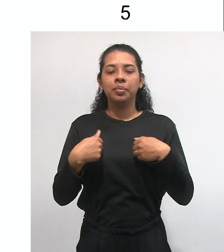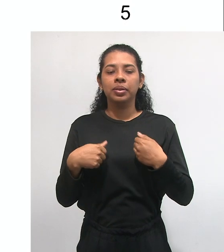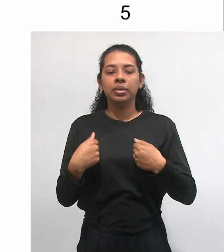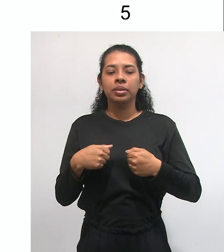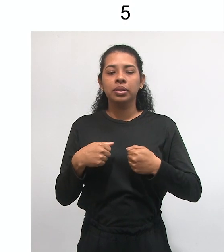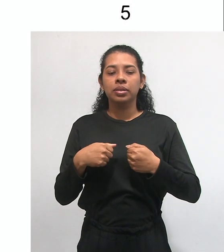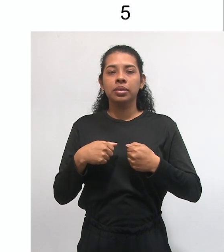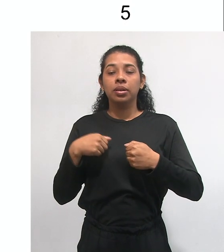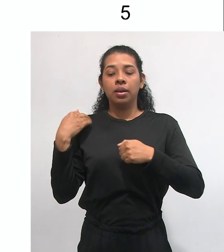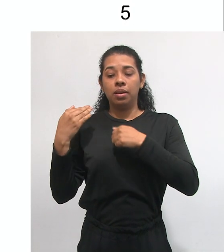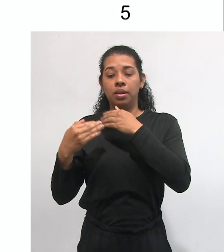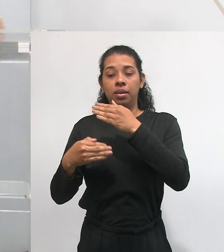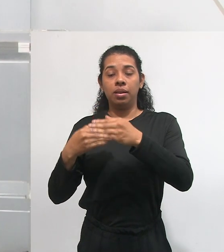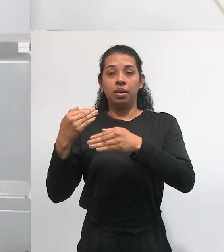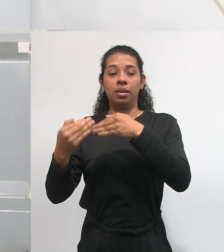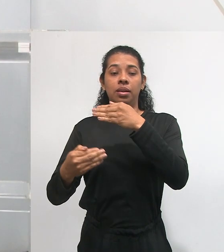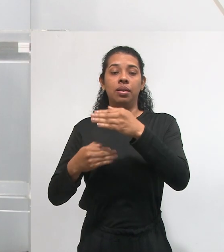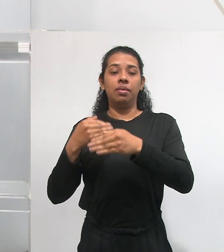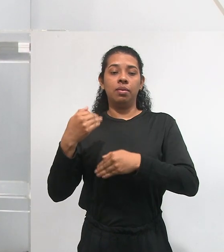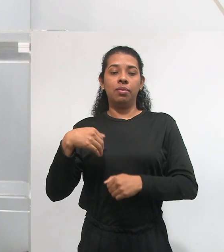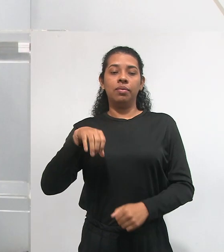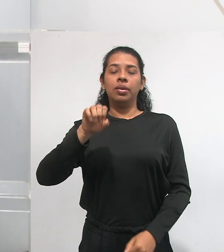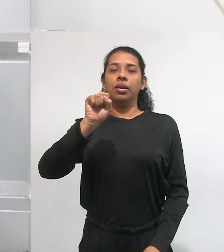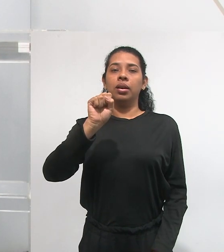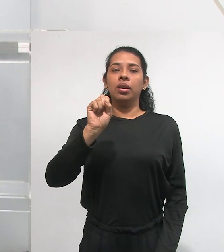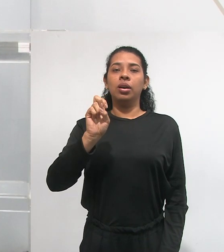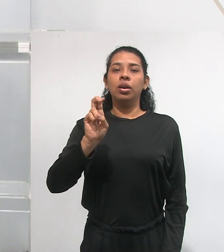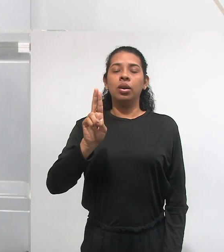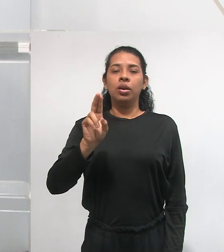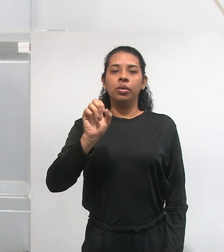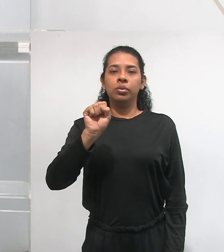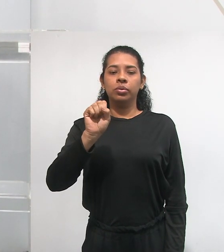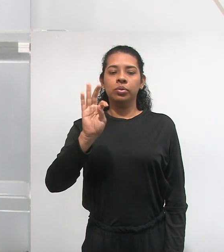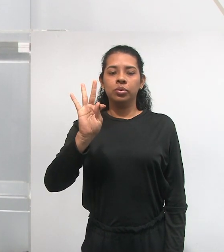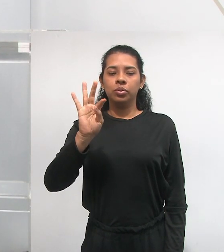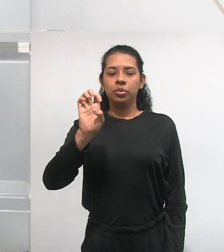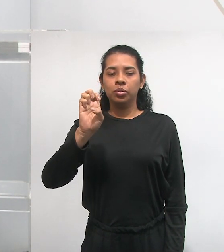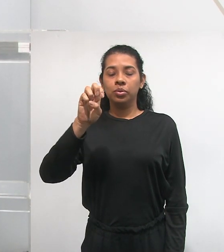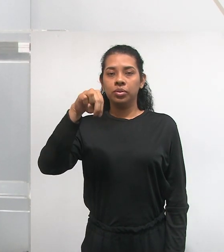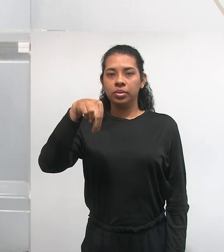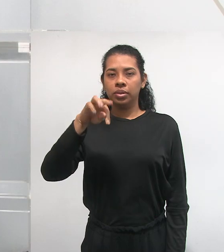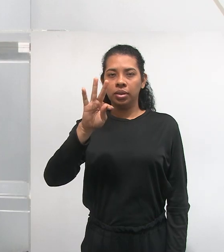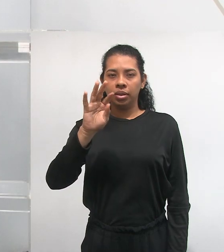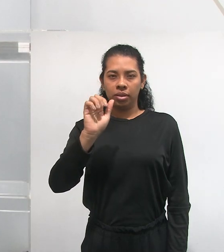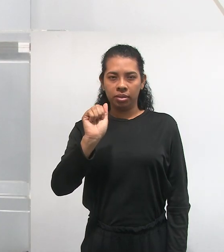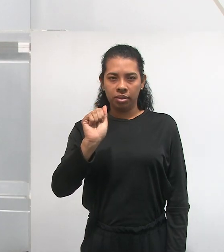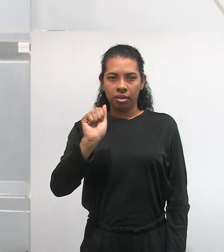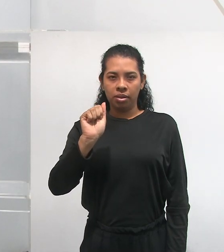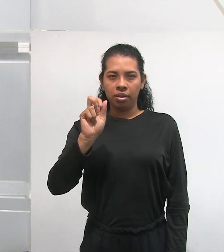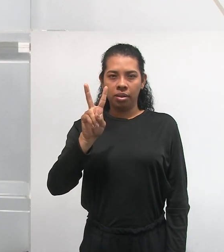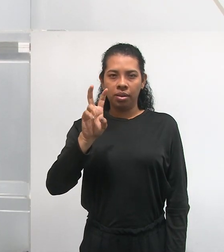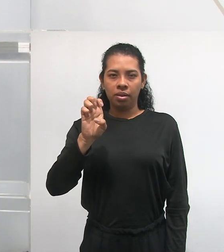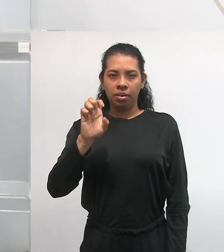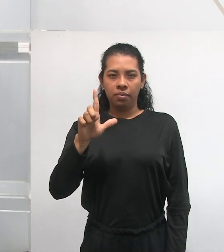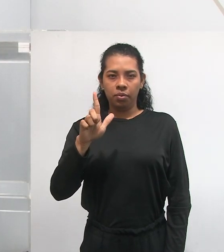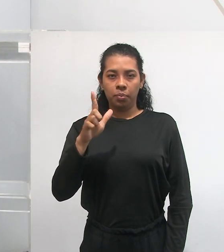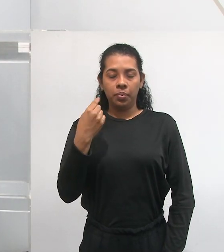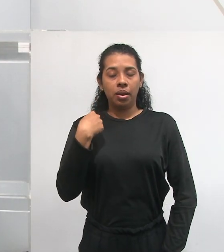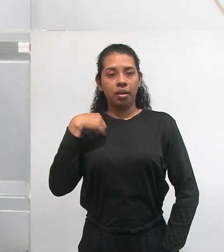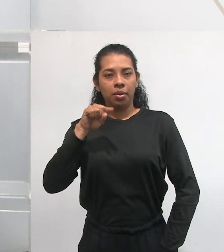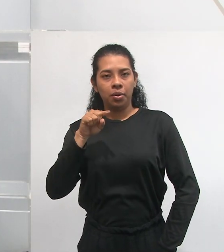seja, eu inseri a participação da comunidade, eu fiz essas pessoas refletirem sobre o tema